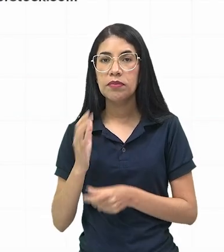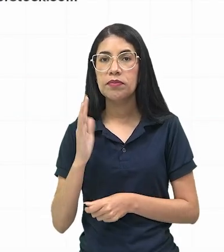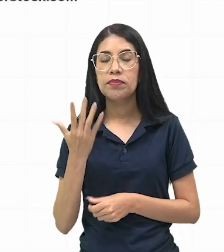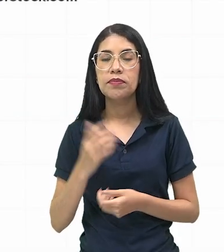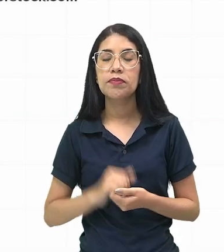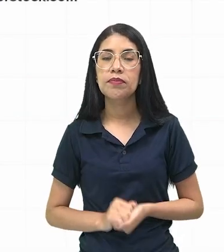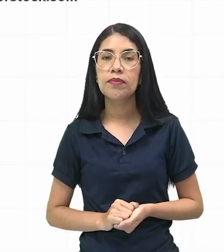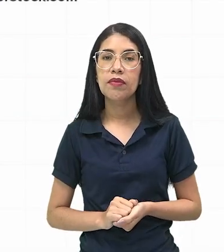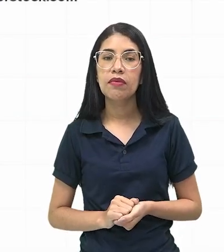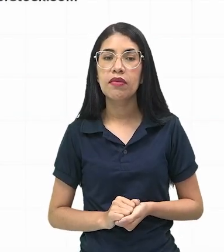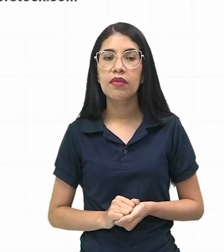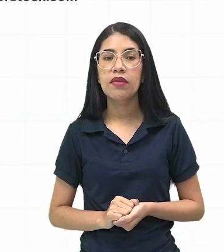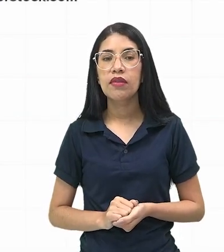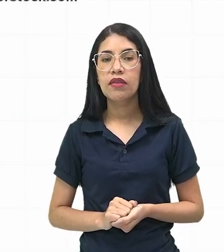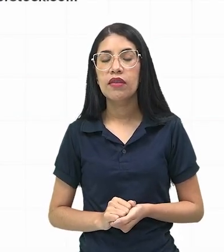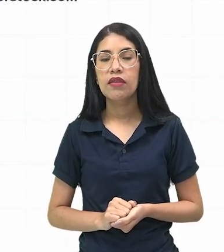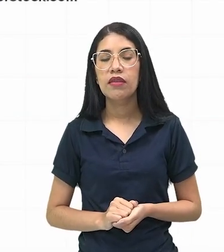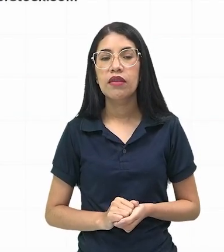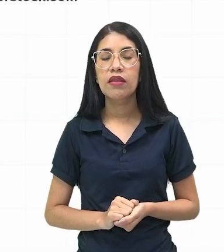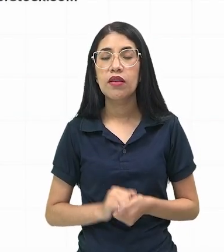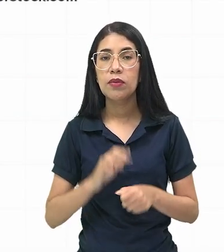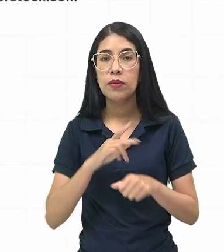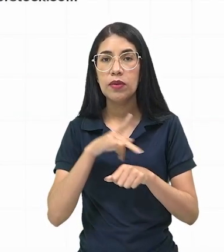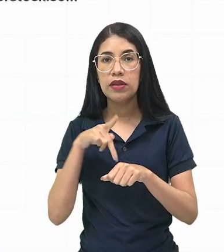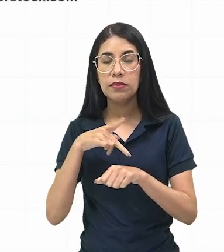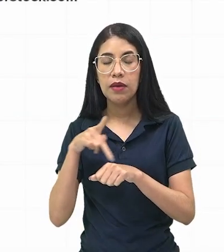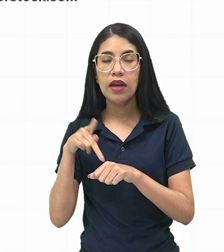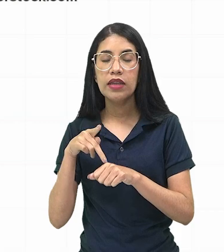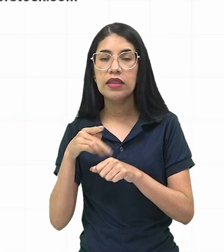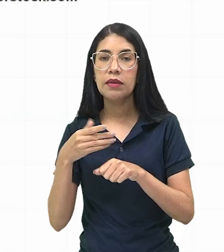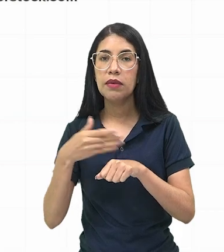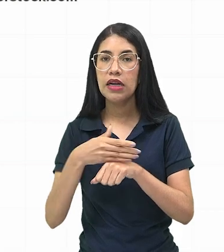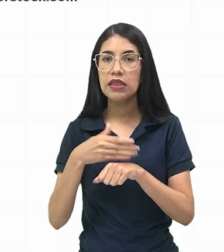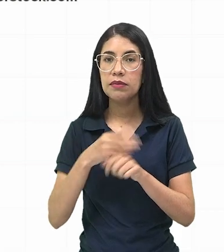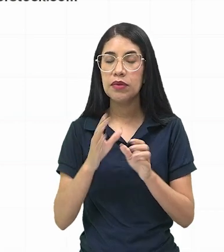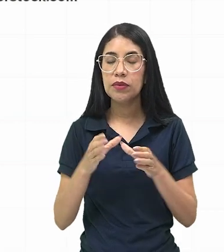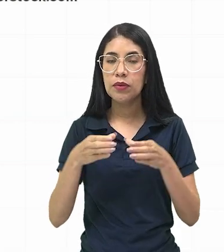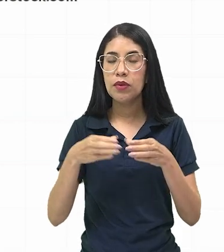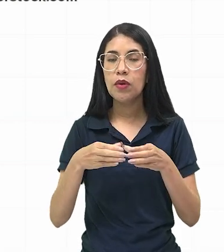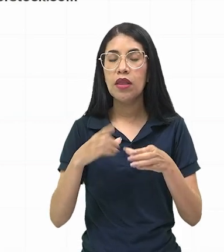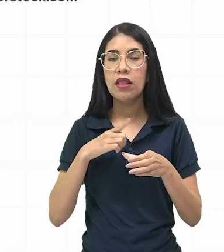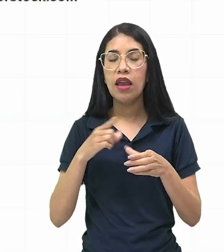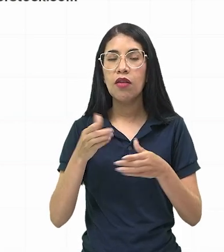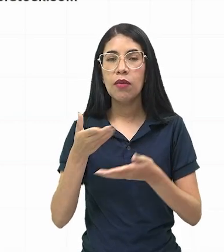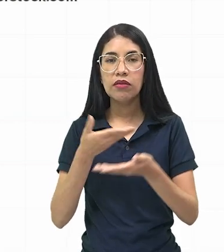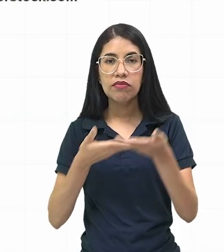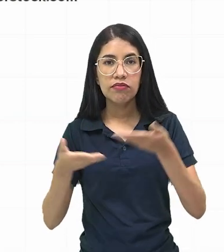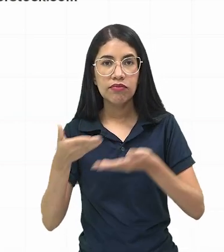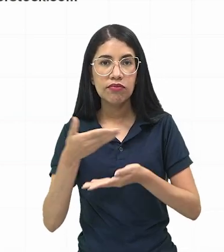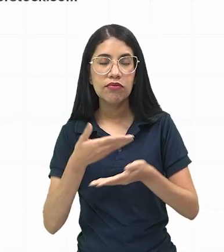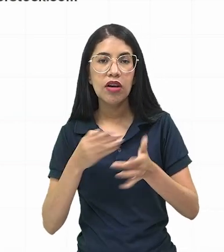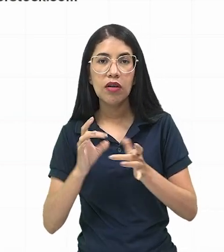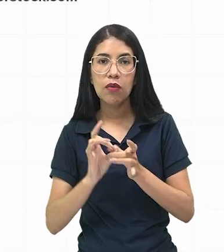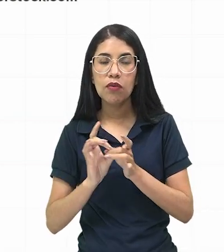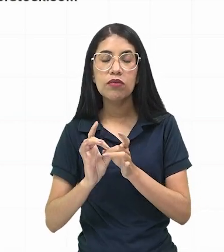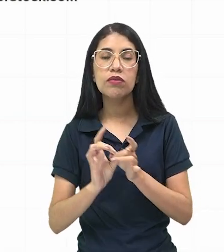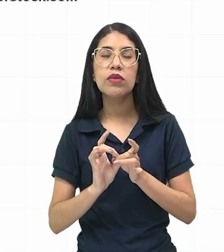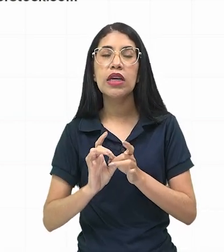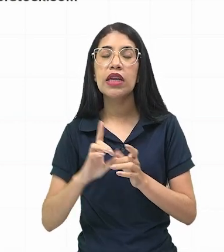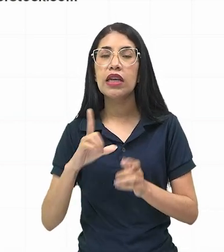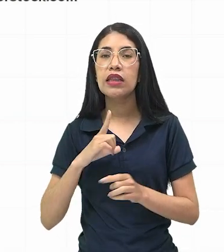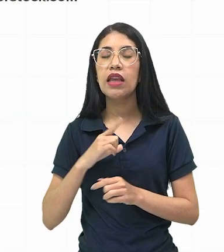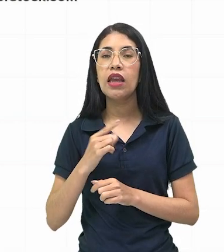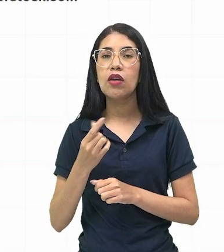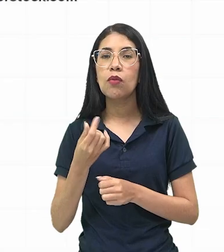de integração, os países que compõem o bloco econômico, eles estão num grau de integração tão grande que eles têm uma